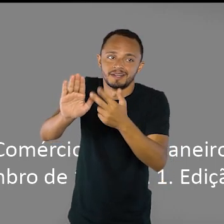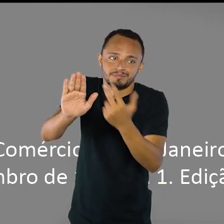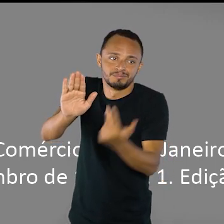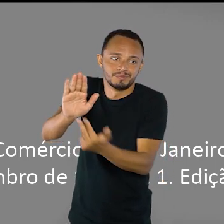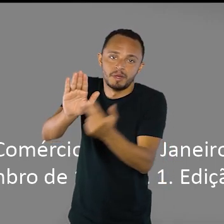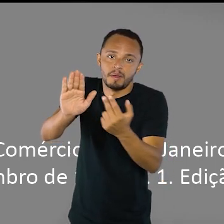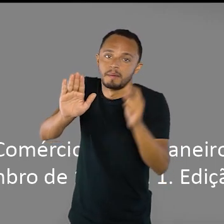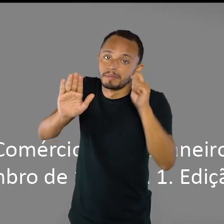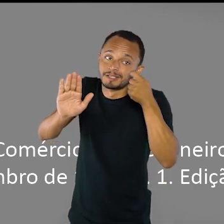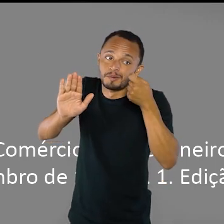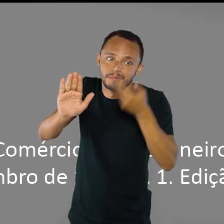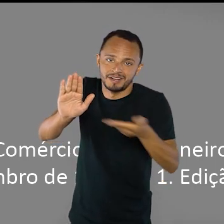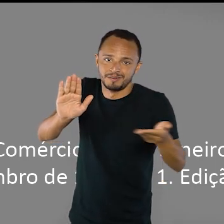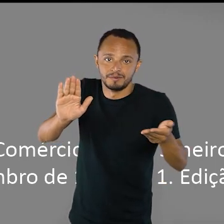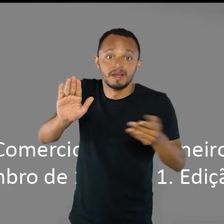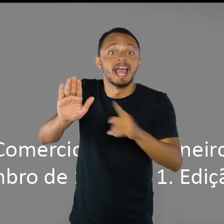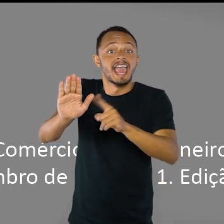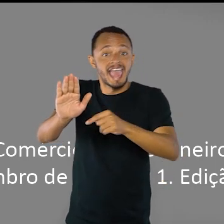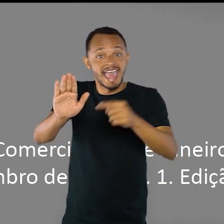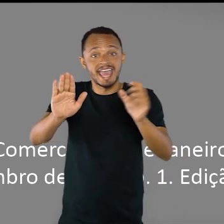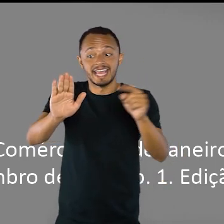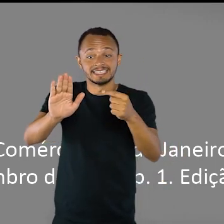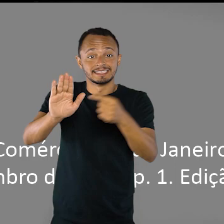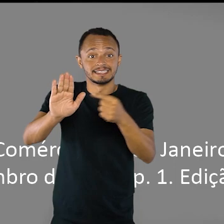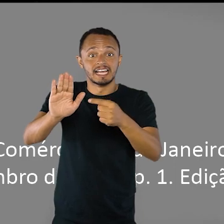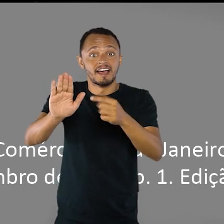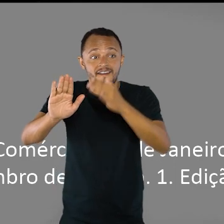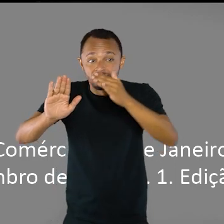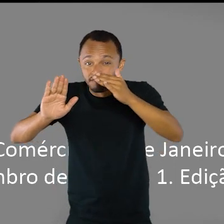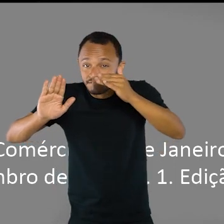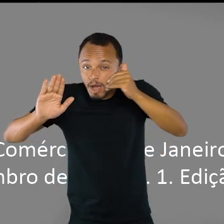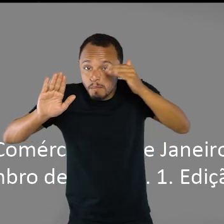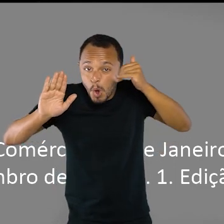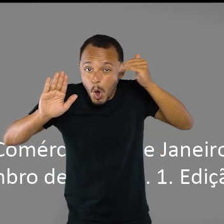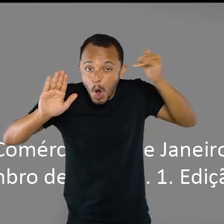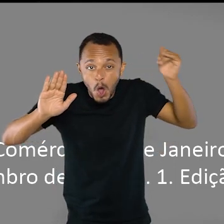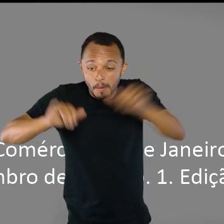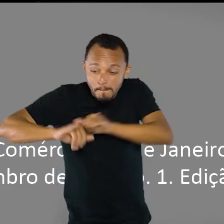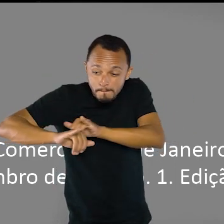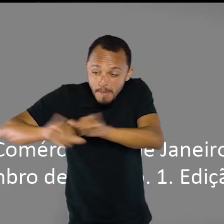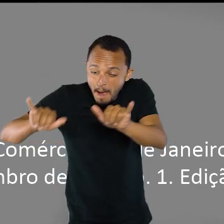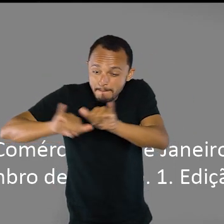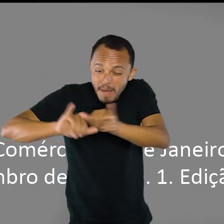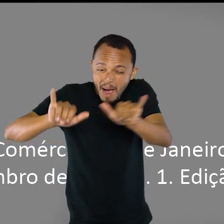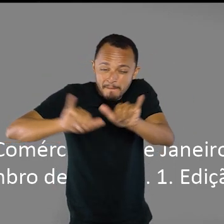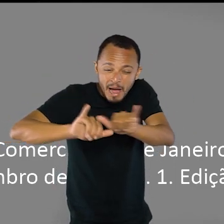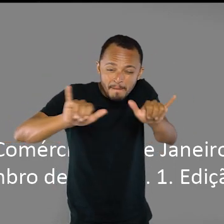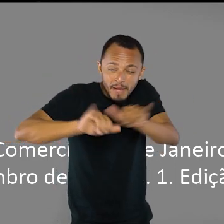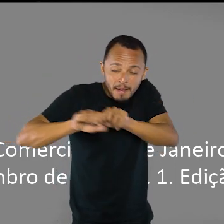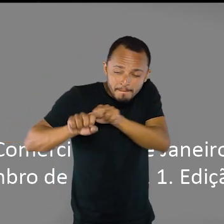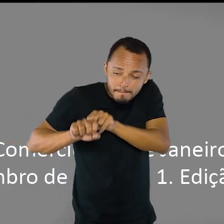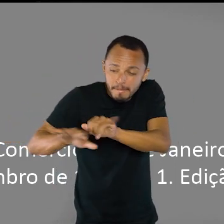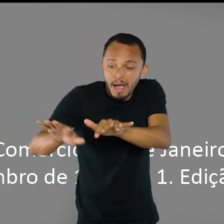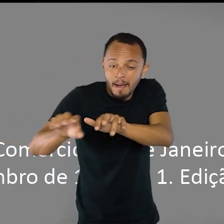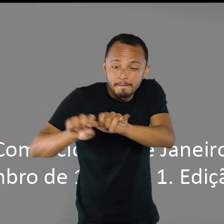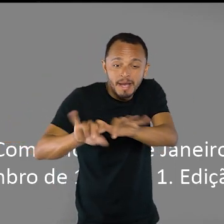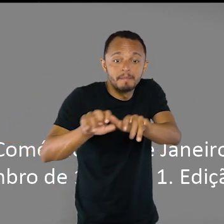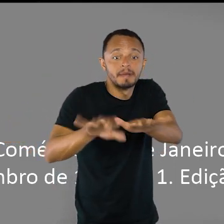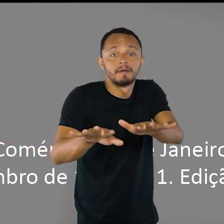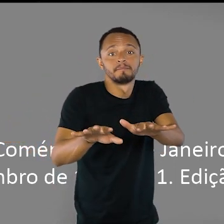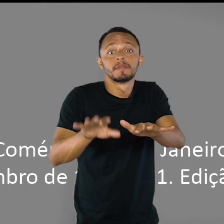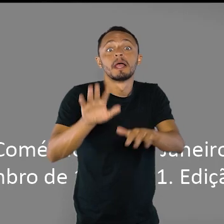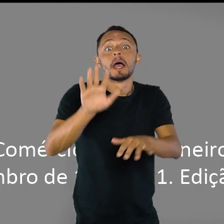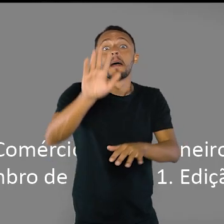1889. Essa edição fez tanto sucesso que esgotou, mas a tela só viria a ser inaugurada